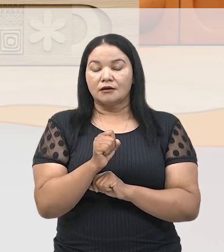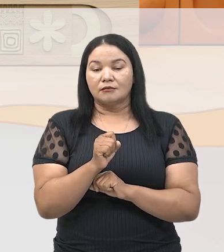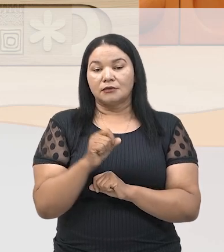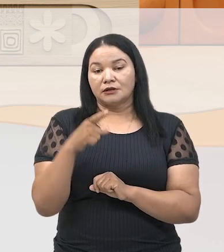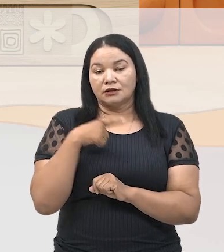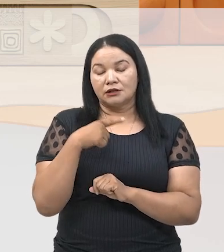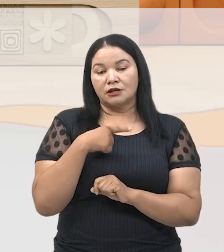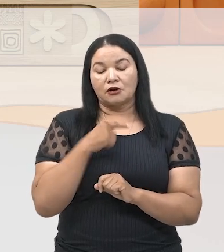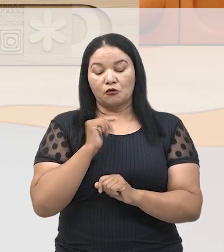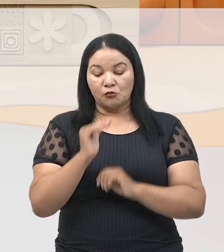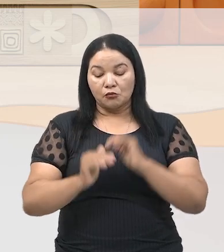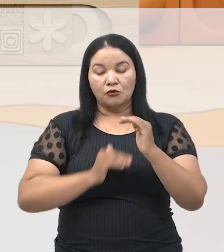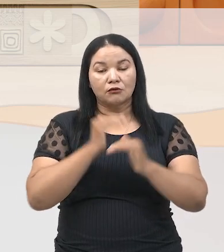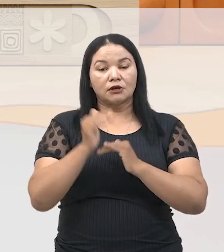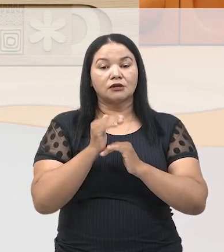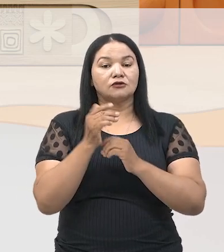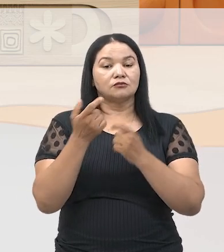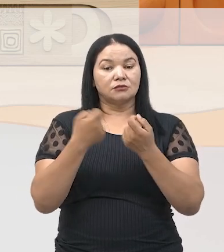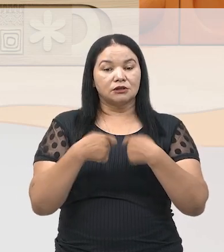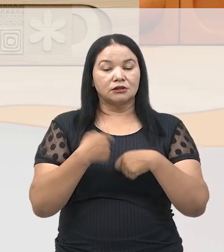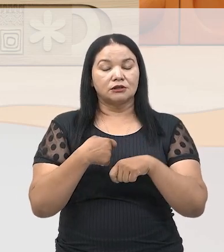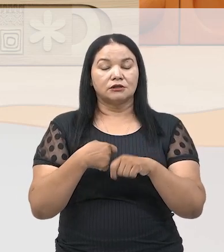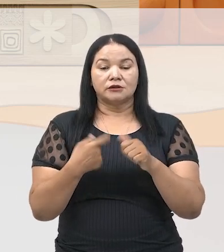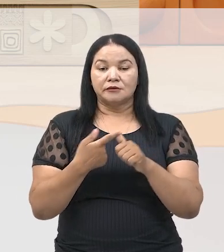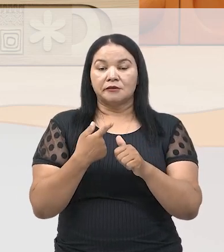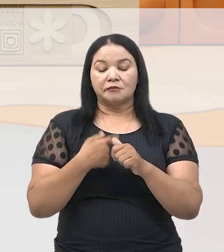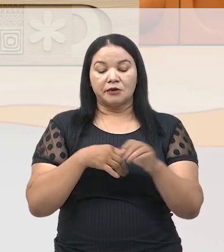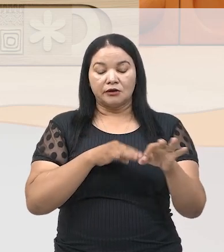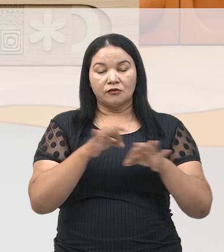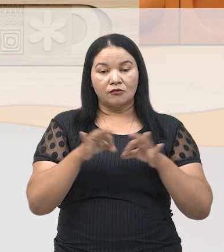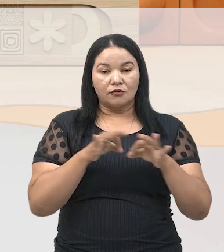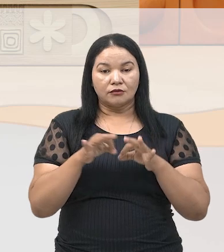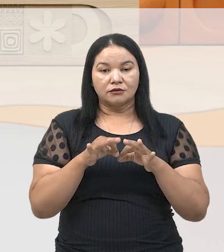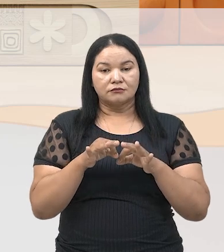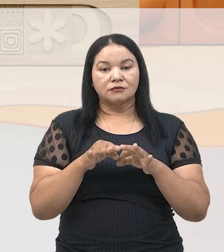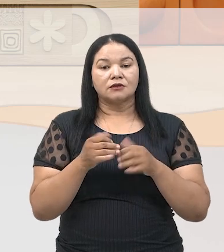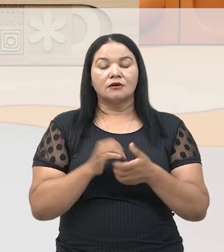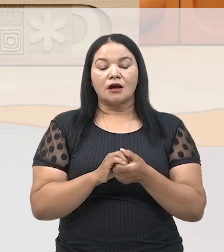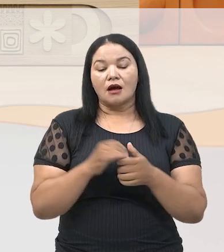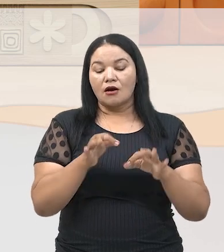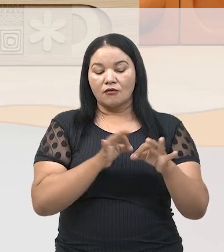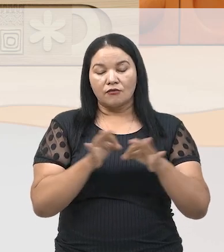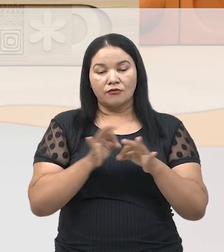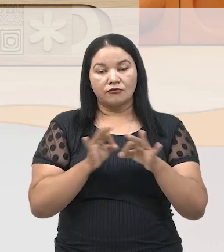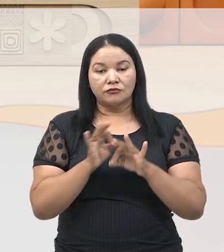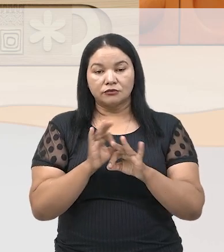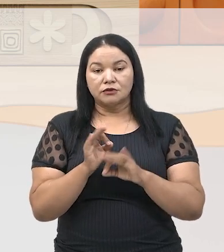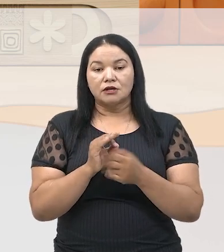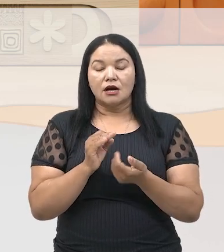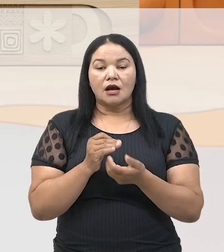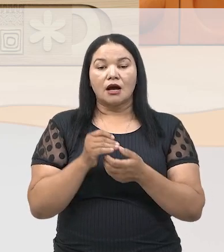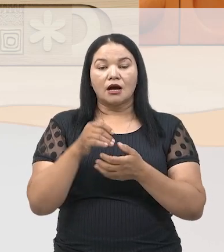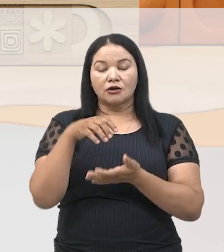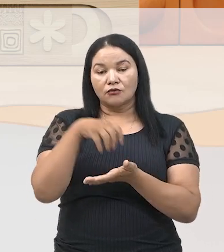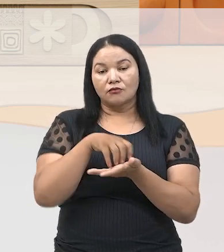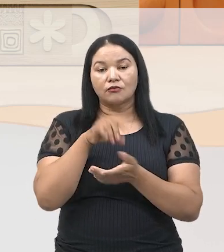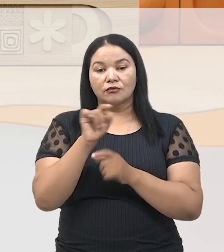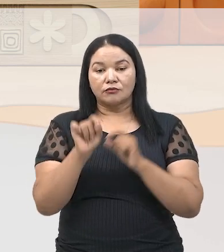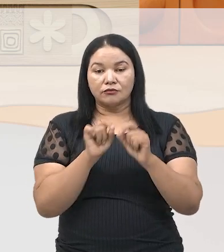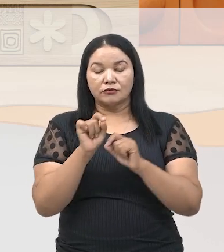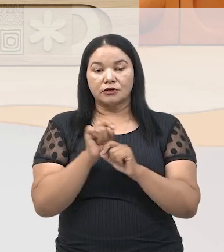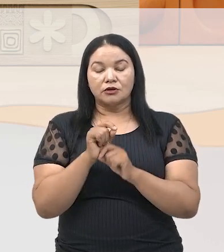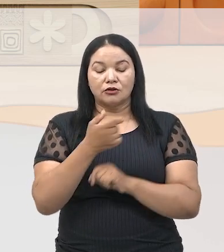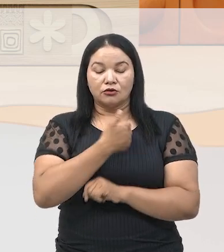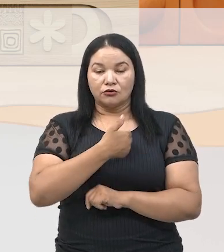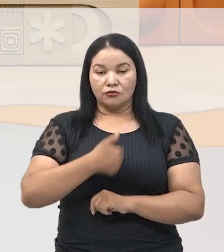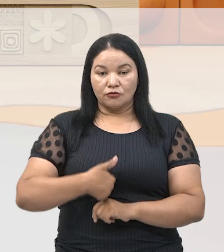o progresso é preciso ter o quê? A ordem. E essa ordem ela vai ser ali colocada na figura justamente desse governo